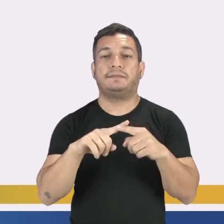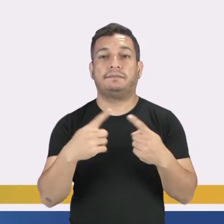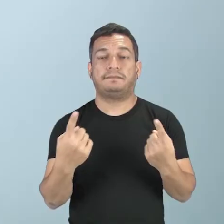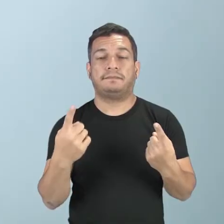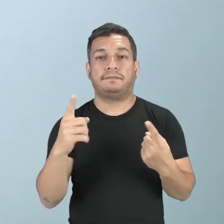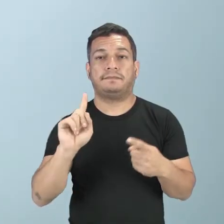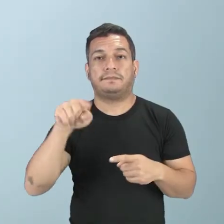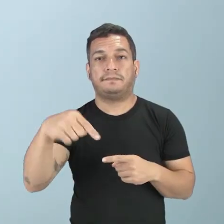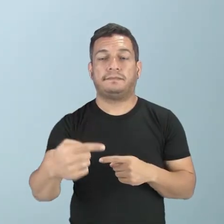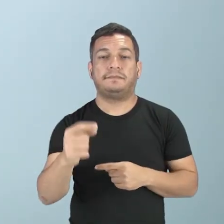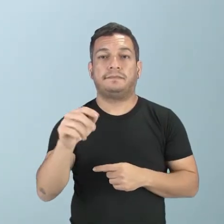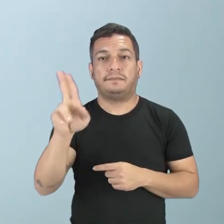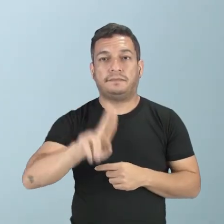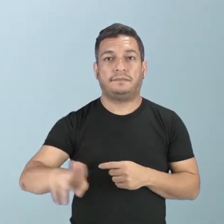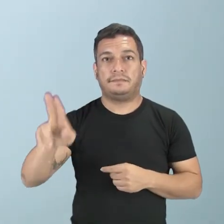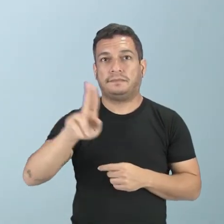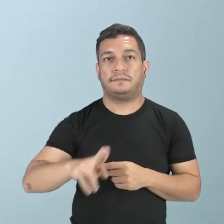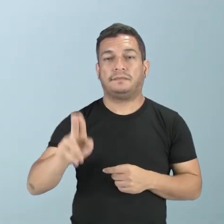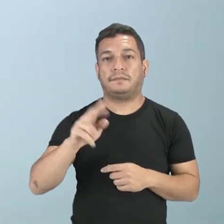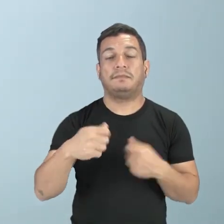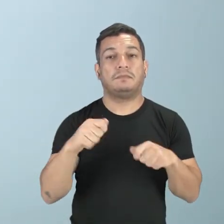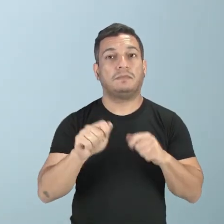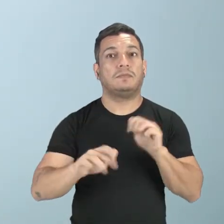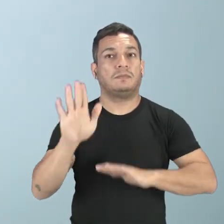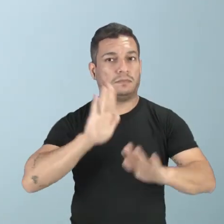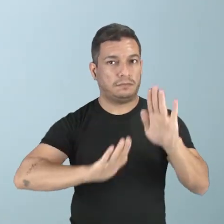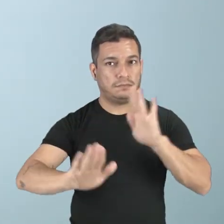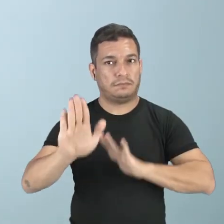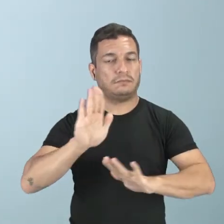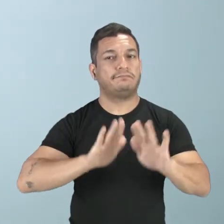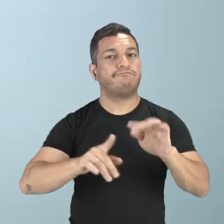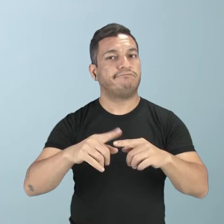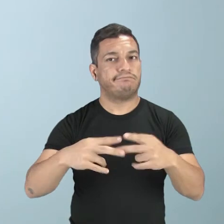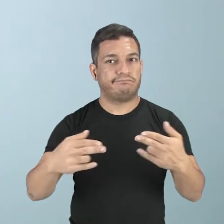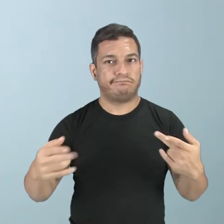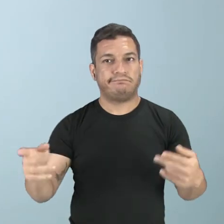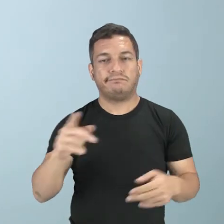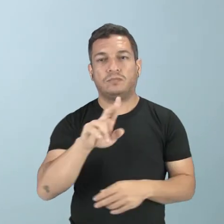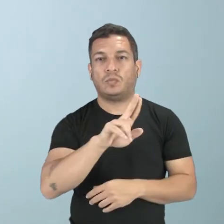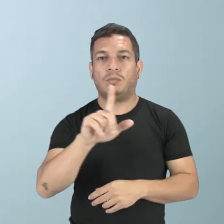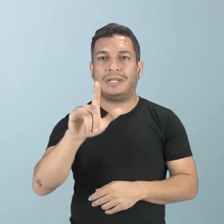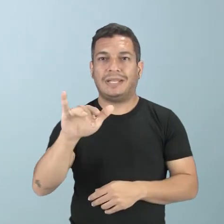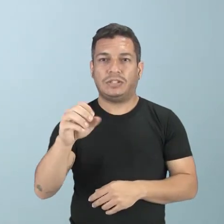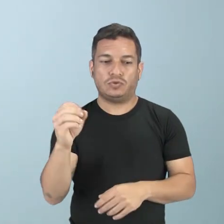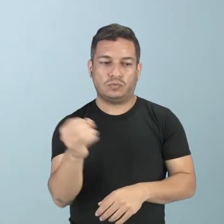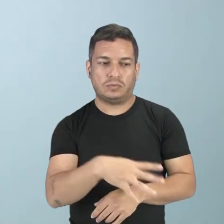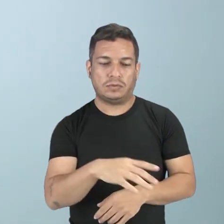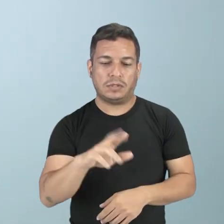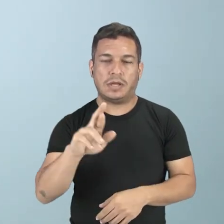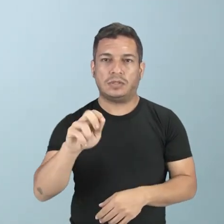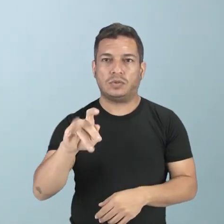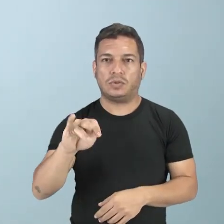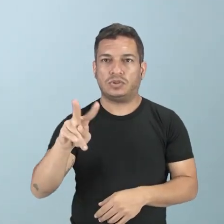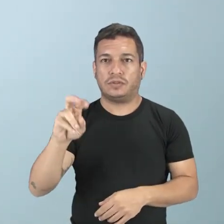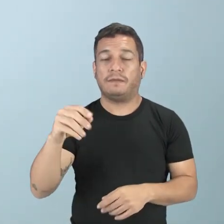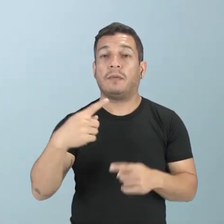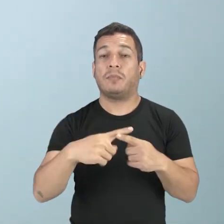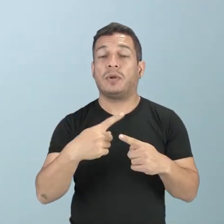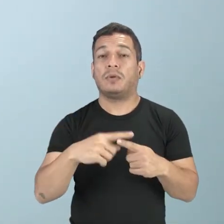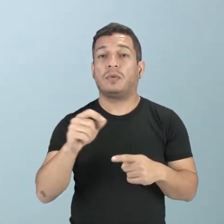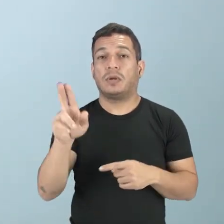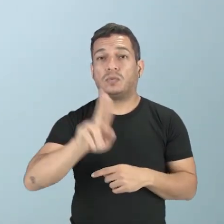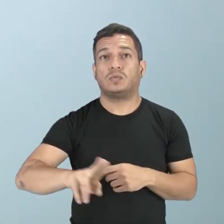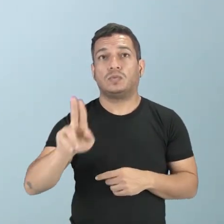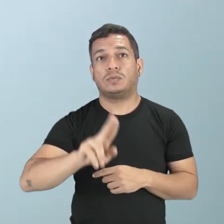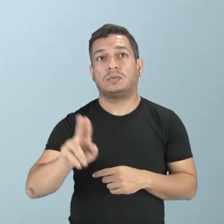porém, depois de sua utilização, requer muito cuidado com esse material que a gente vai chamar de lixo radioativo. Isso porque, se ele não é mais